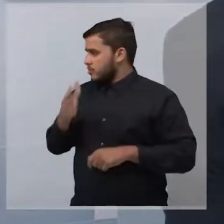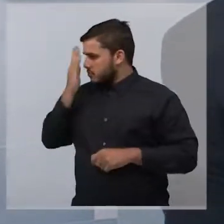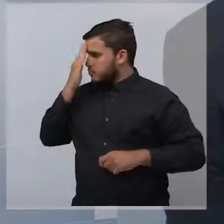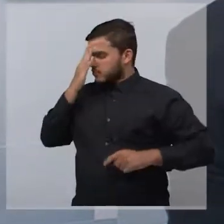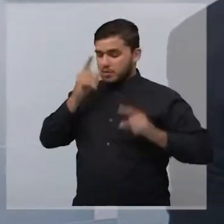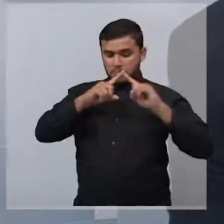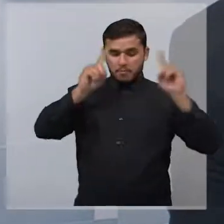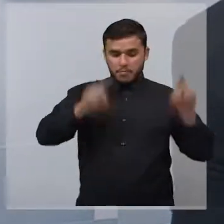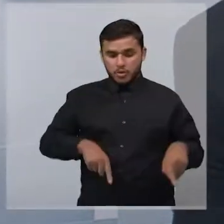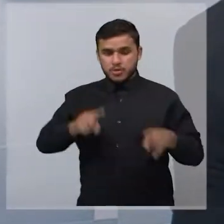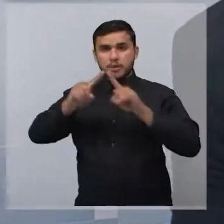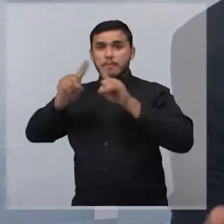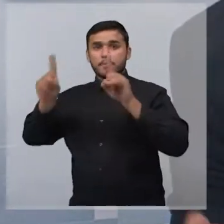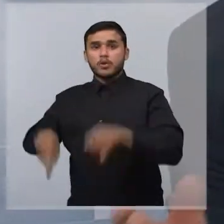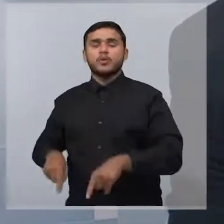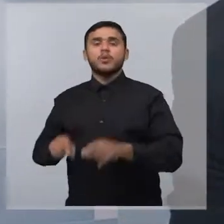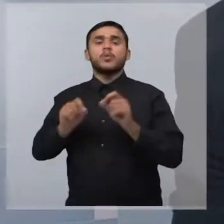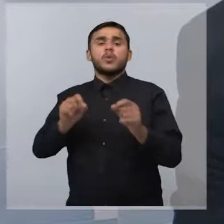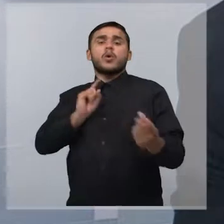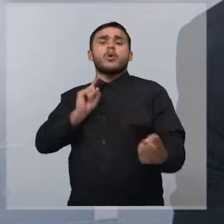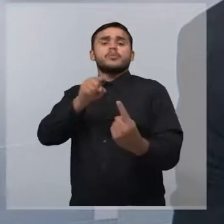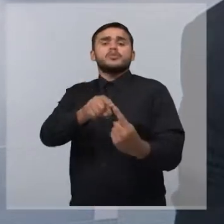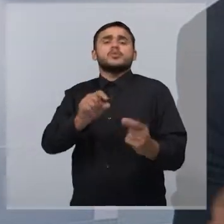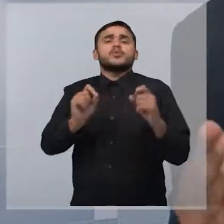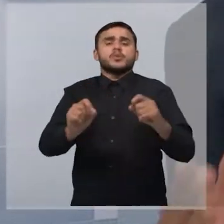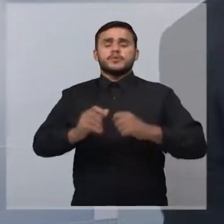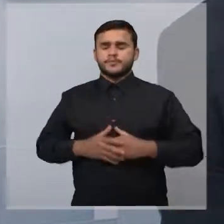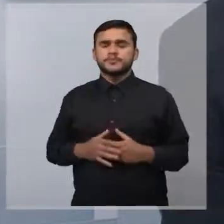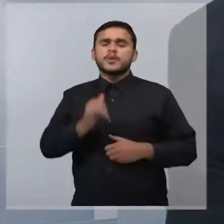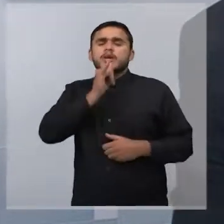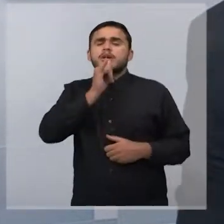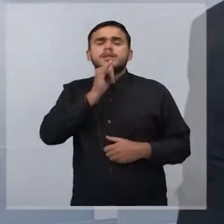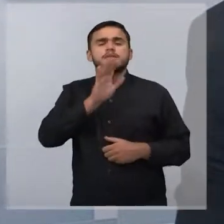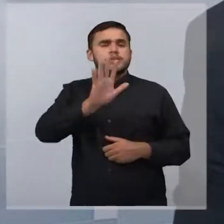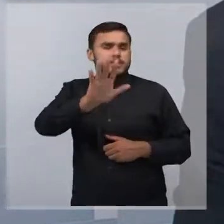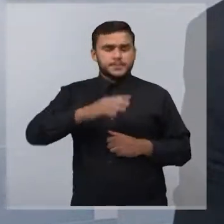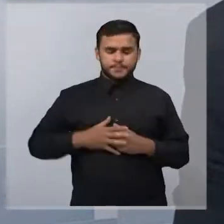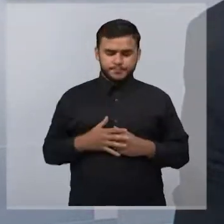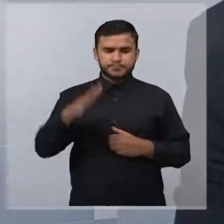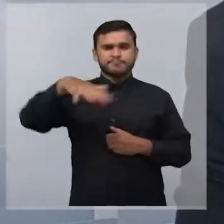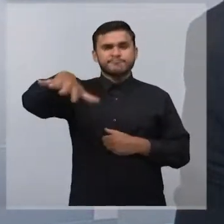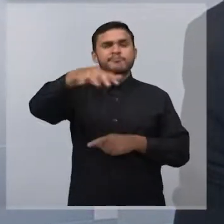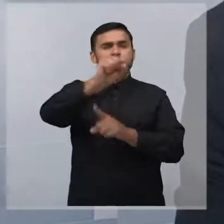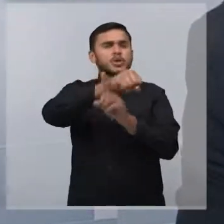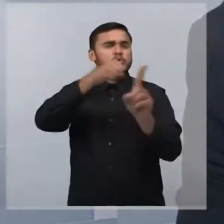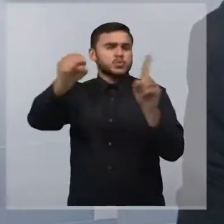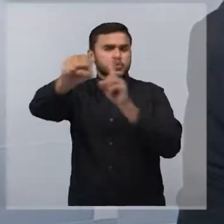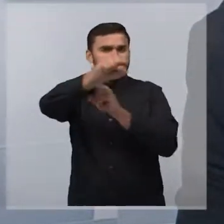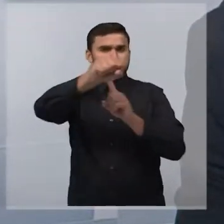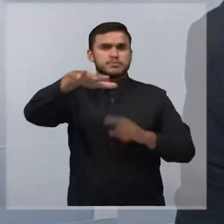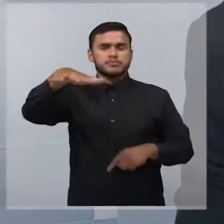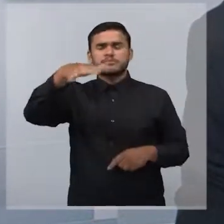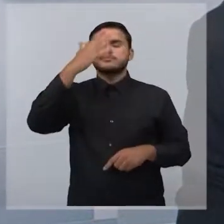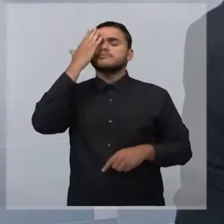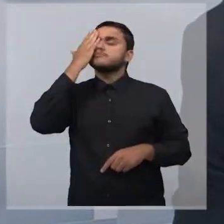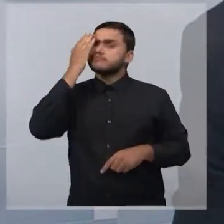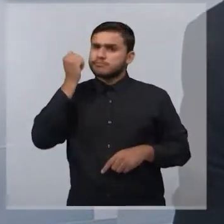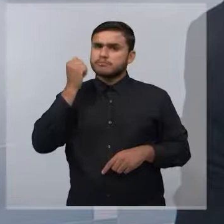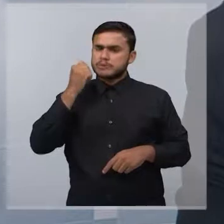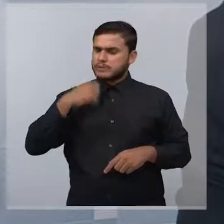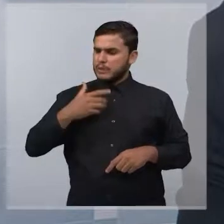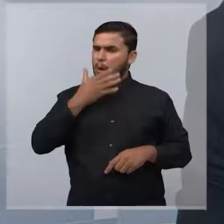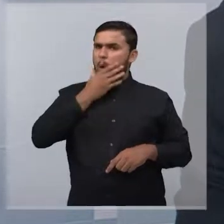porque os nossos projetos, a nossa intenção trata de quê? Nós vivemos numa sociedade, lamentavelmente, onde